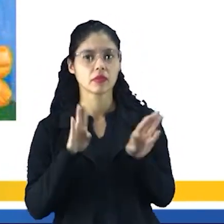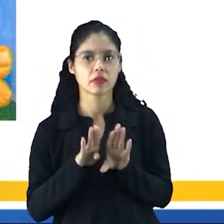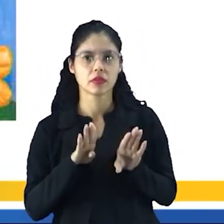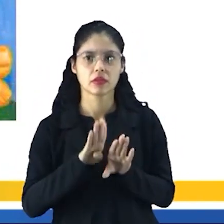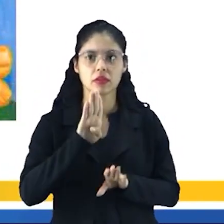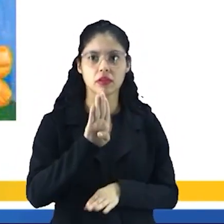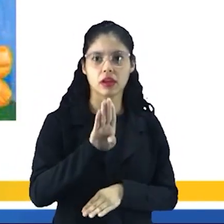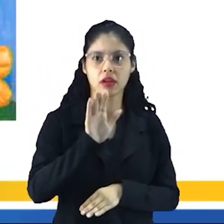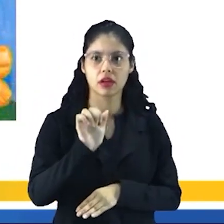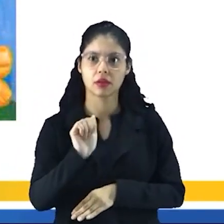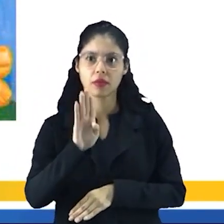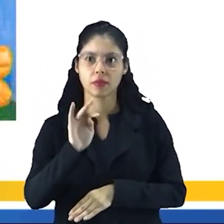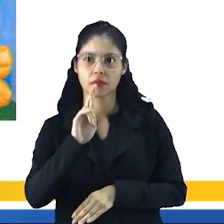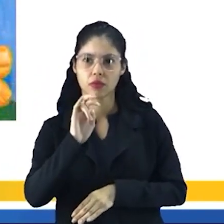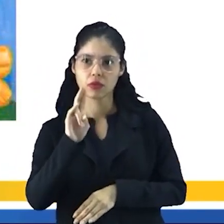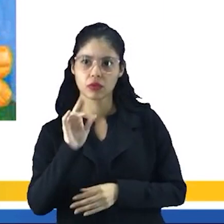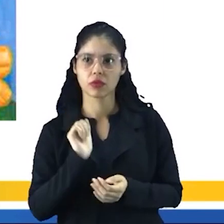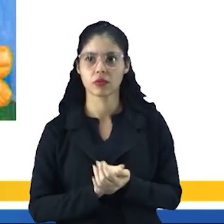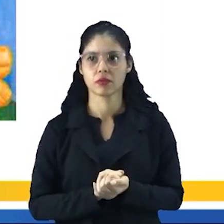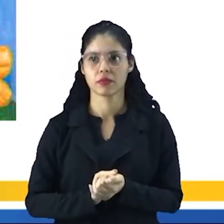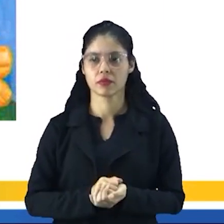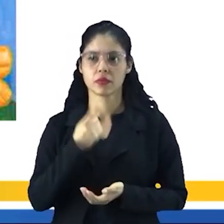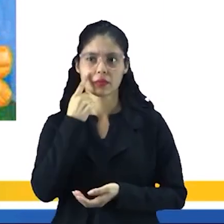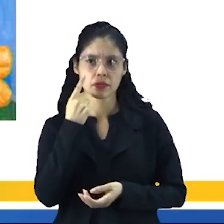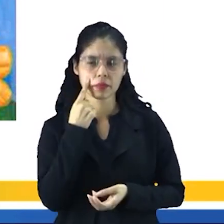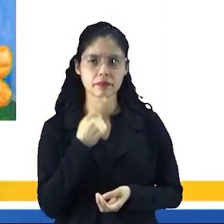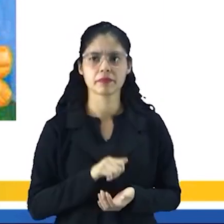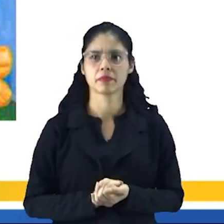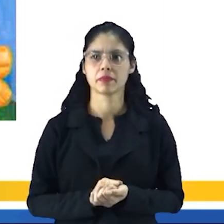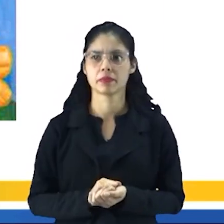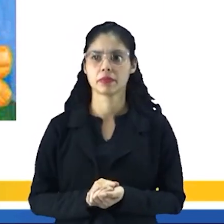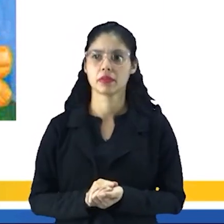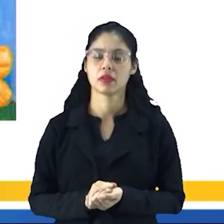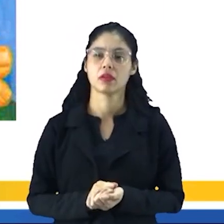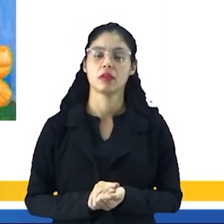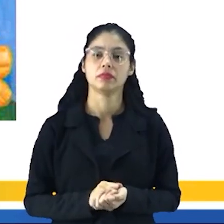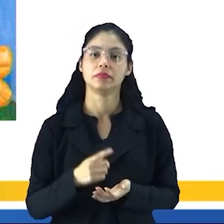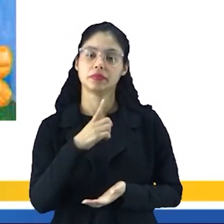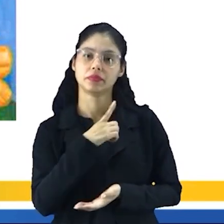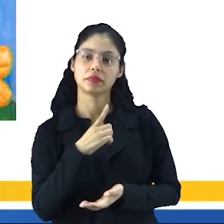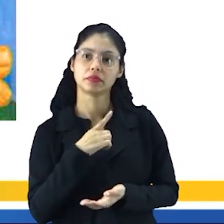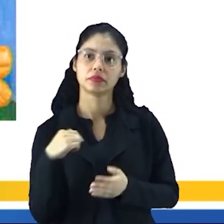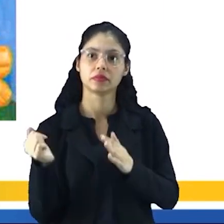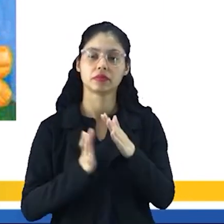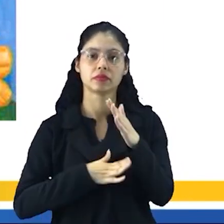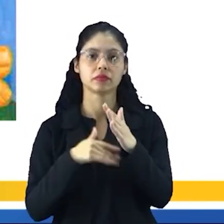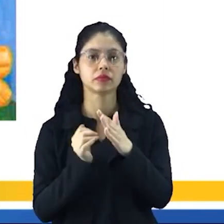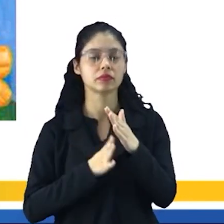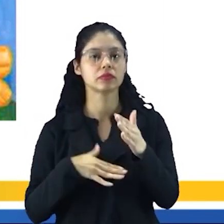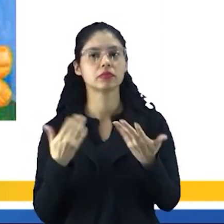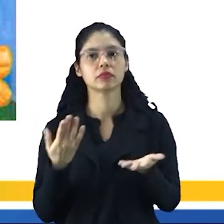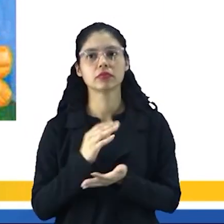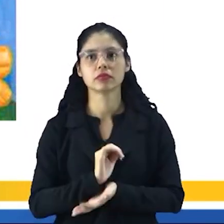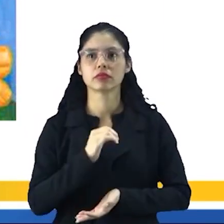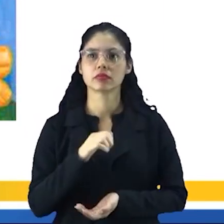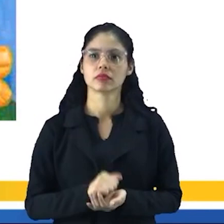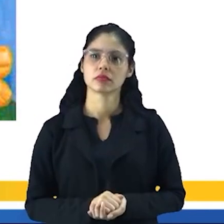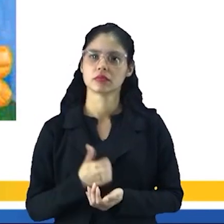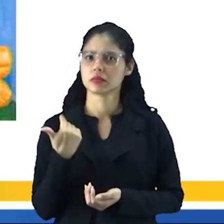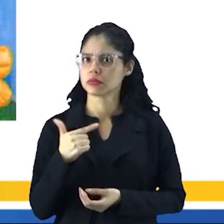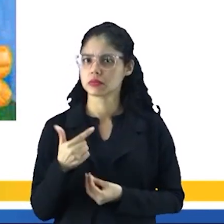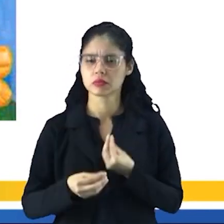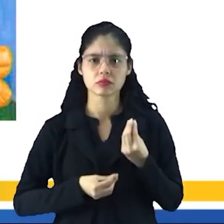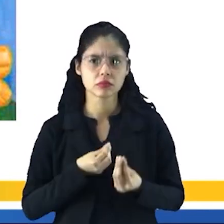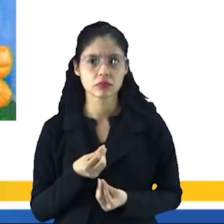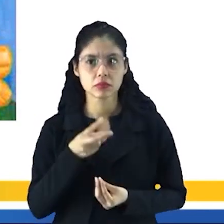a Bapuru, de Tarsila do Amaral. Observe essas obras, gente. Elas se tornam obras surreais porque é